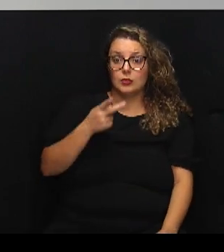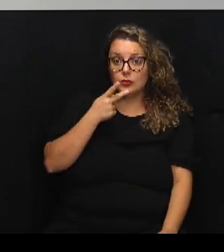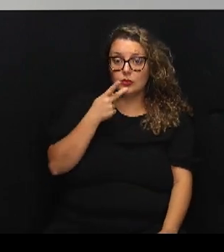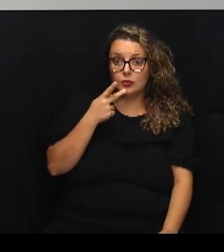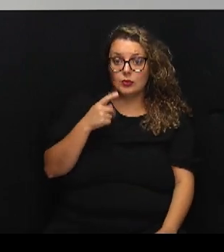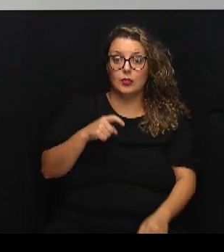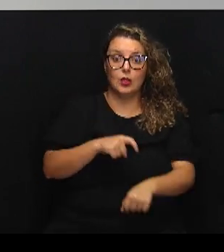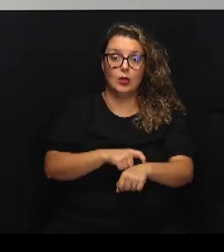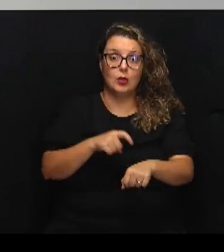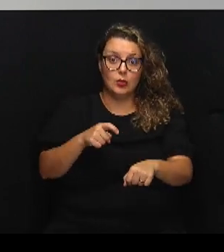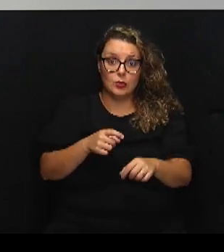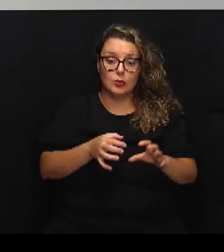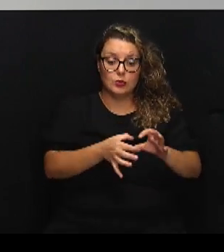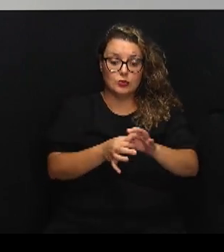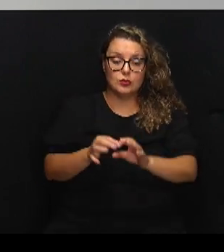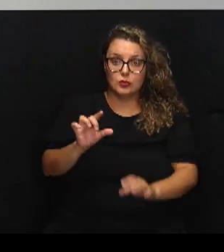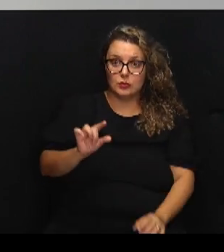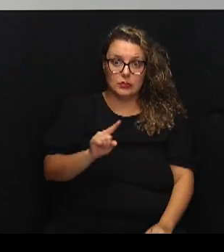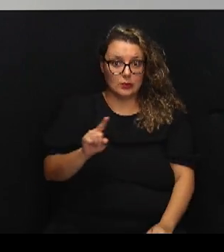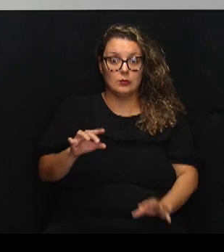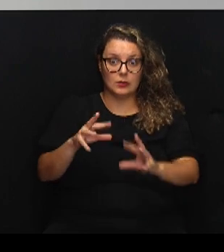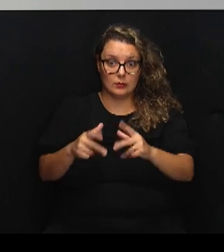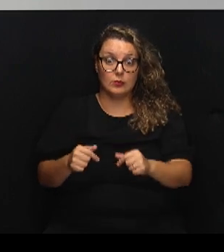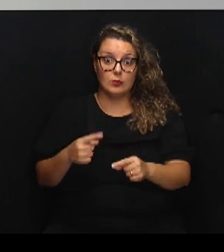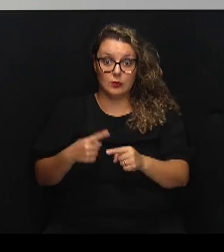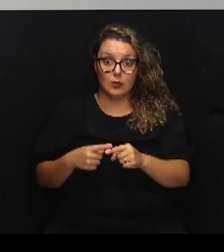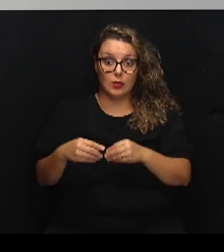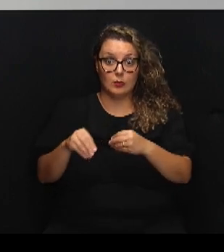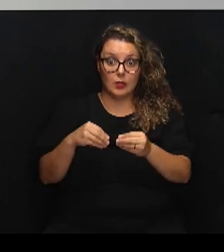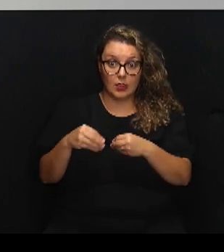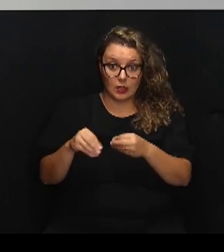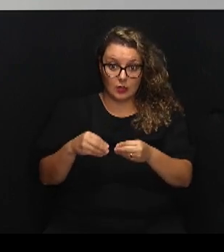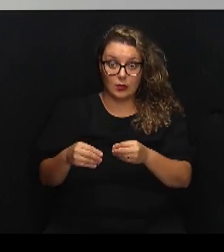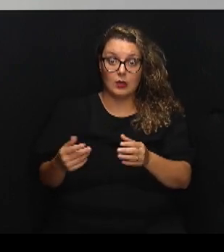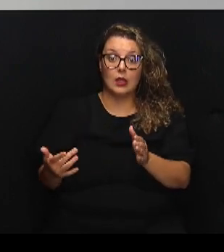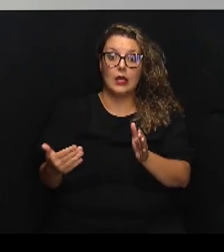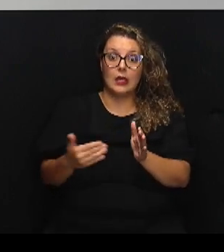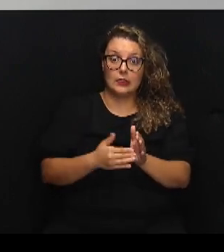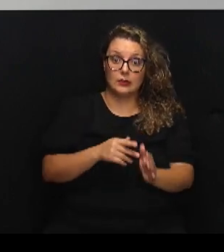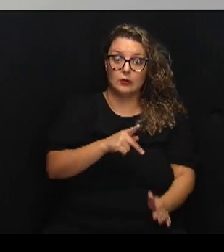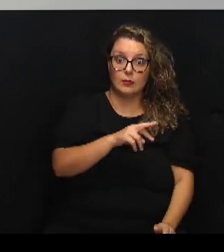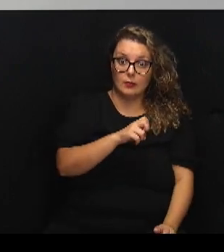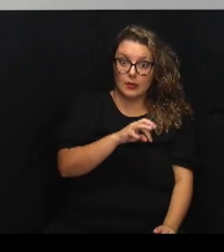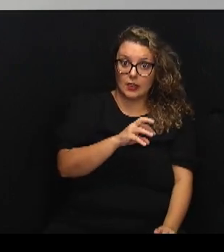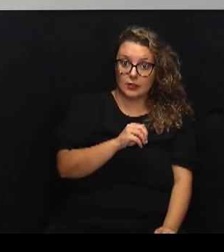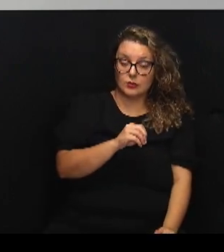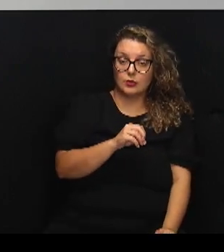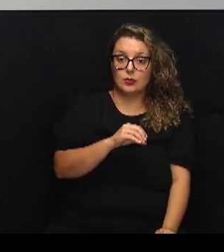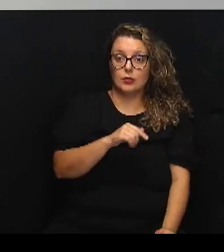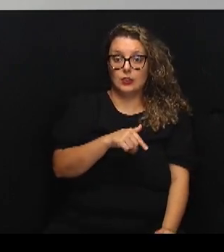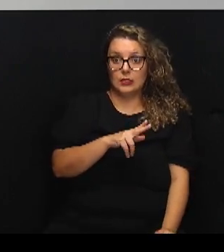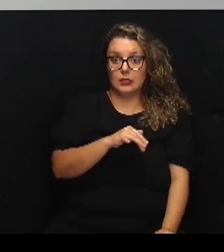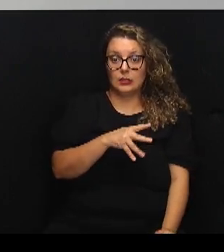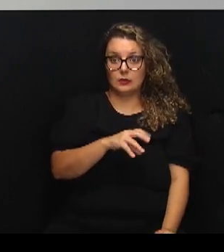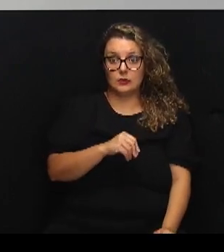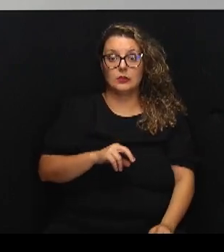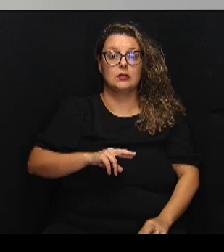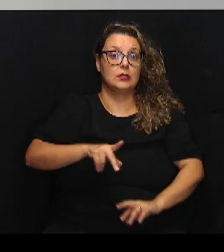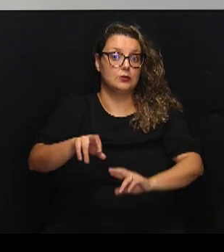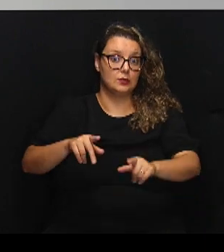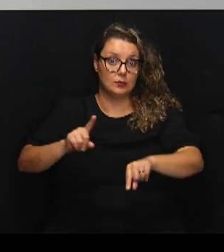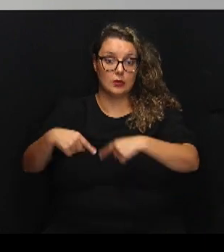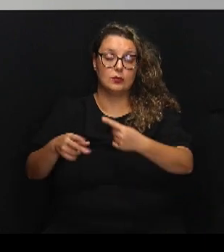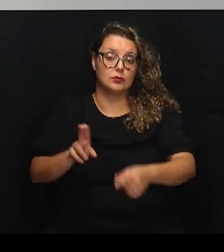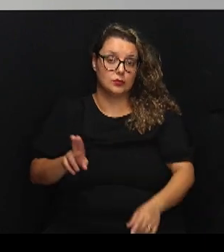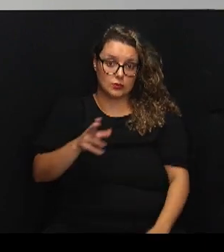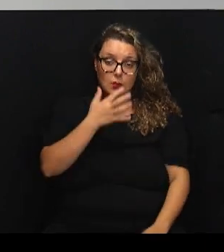as aplicações que a gente diz de curto ciclo de vida. Não para todos, porque os plásticos são, mesmo os petroquímicos, são muito úteis para